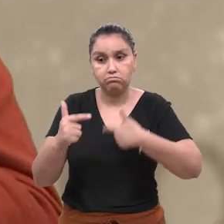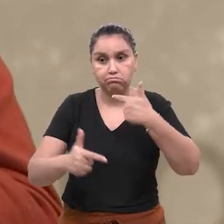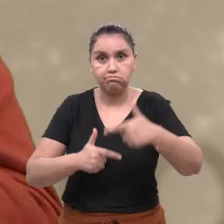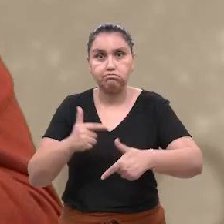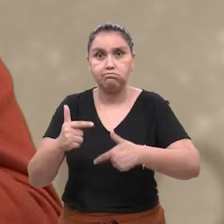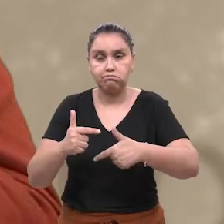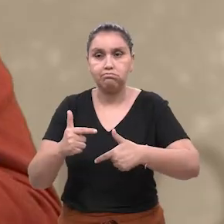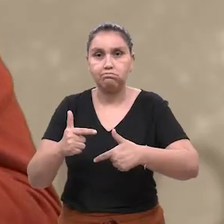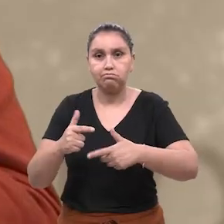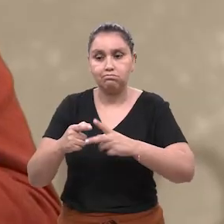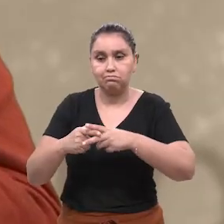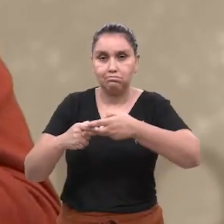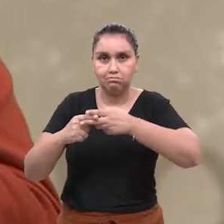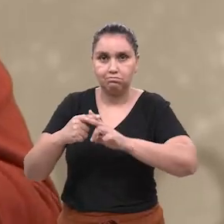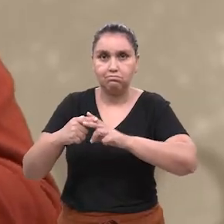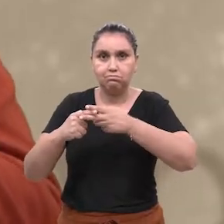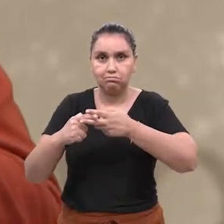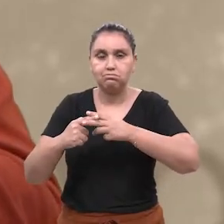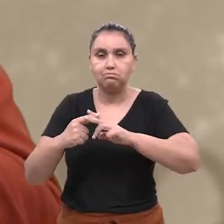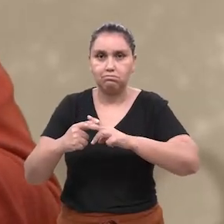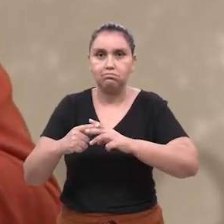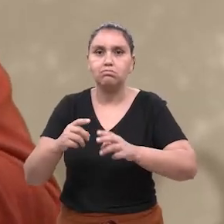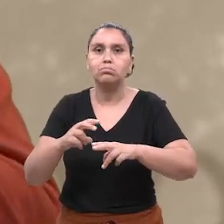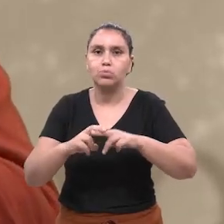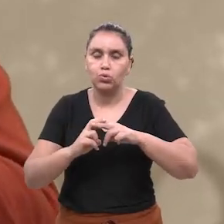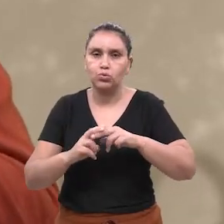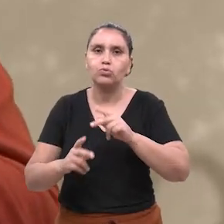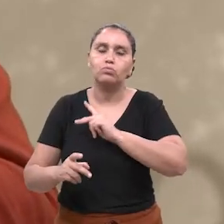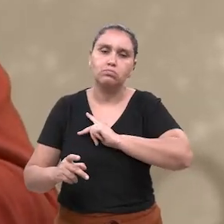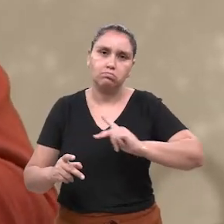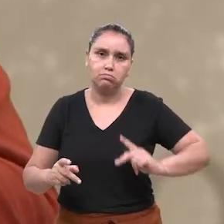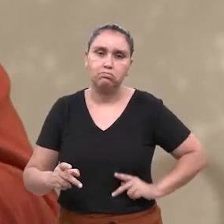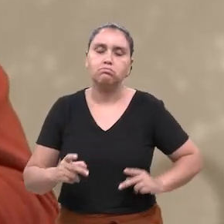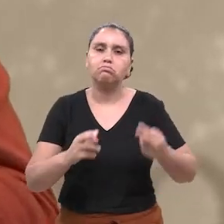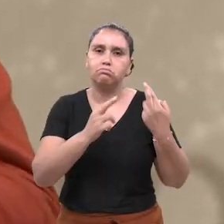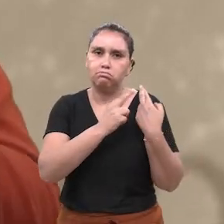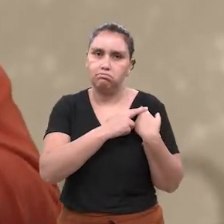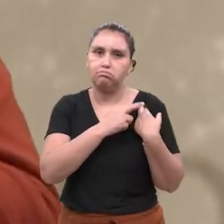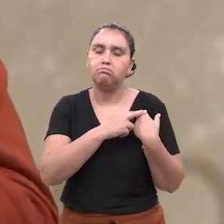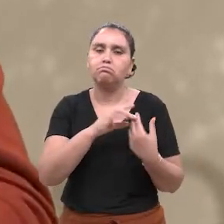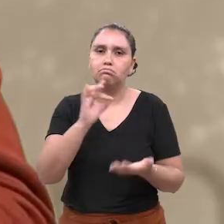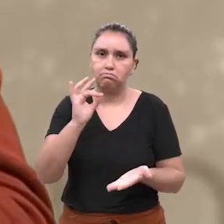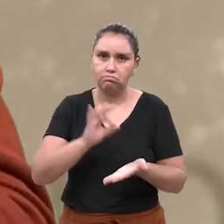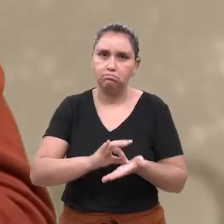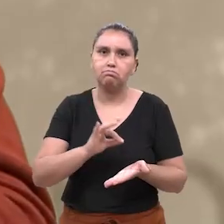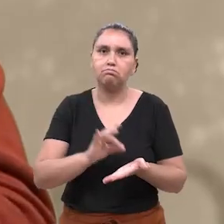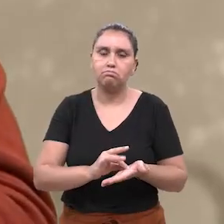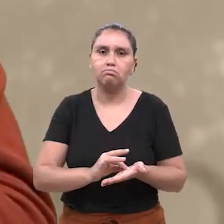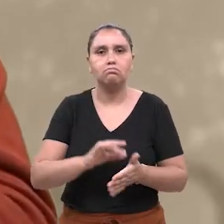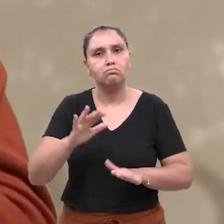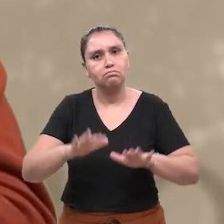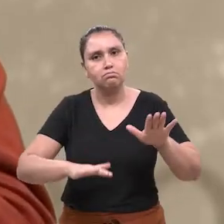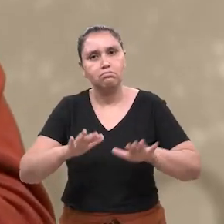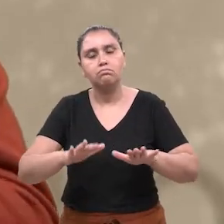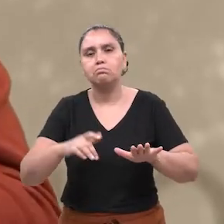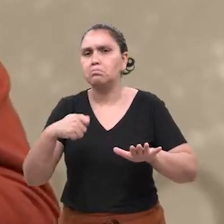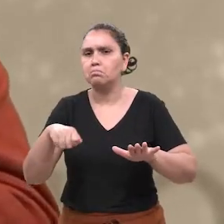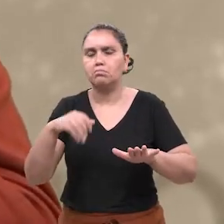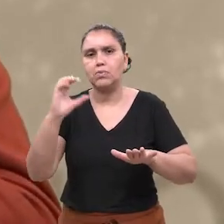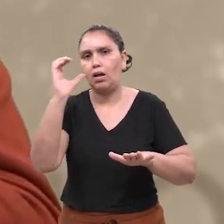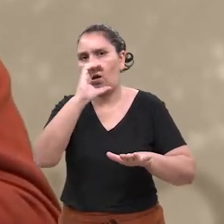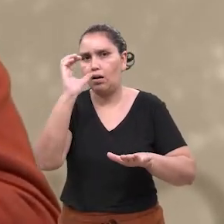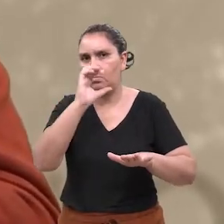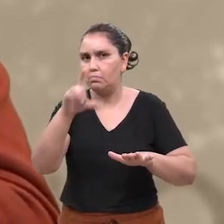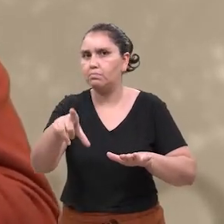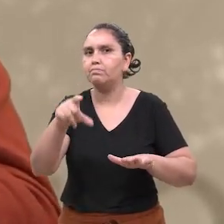fez. Então, mas são, Cris, decisões da qual cabe ao presidente tomar e que muitas